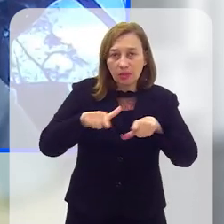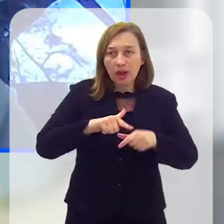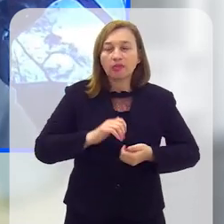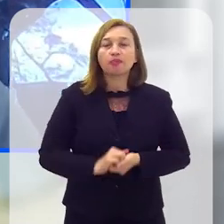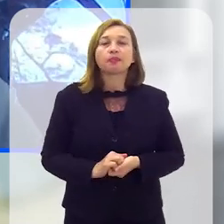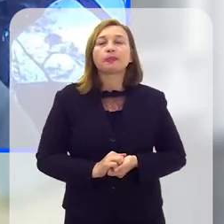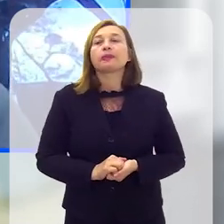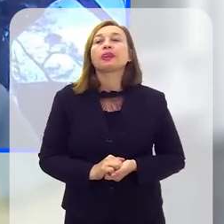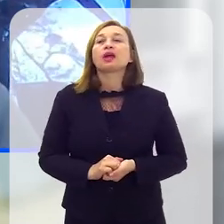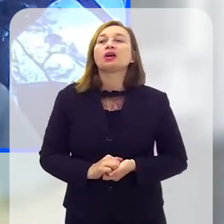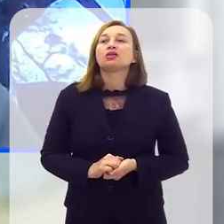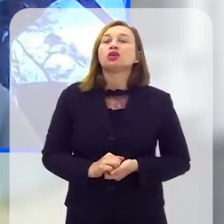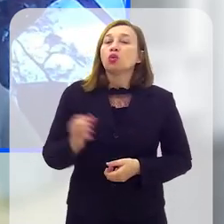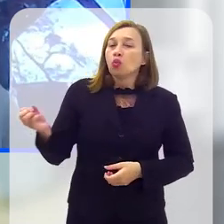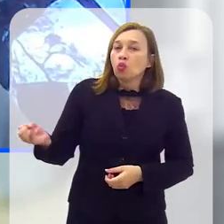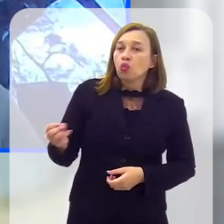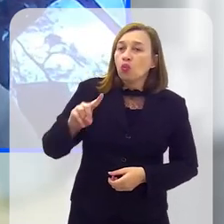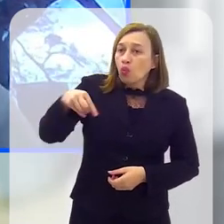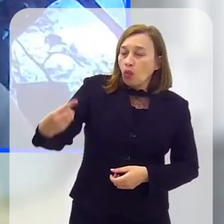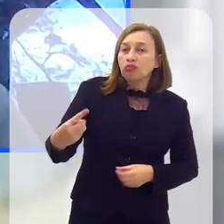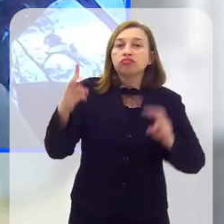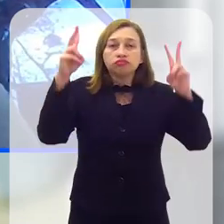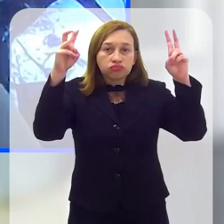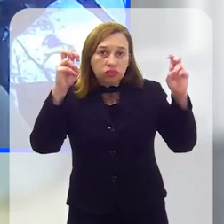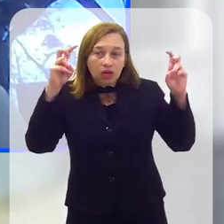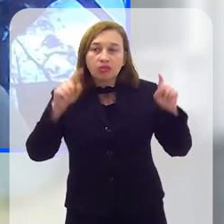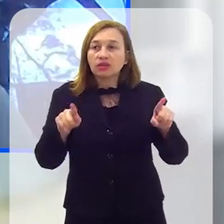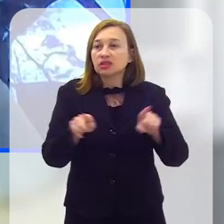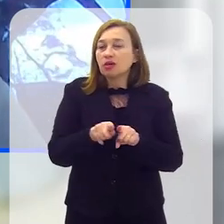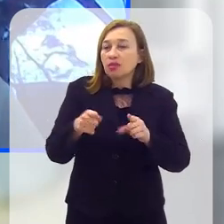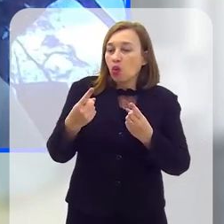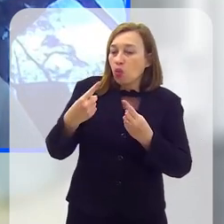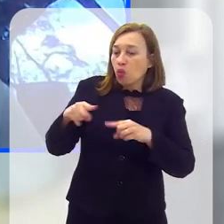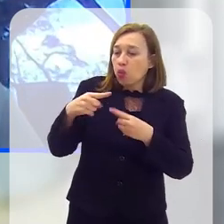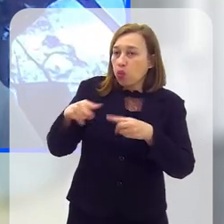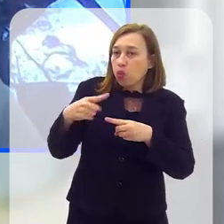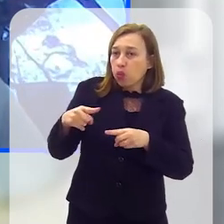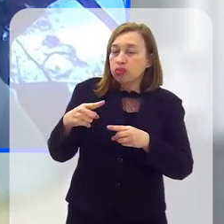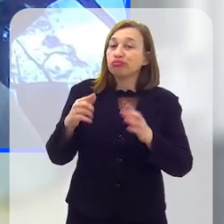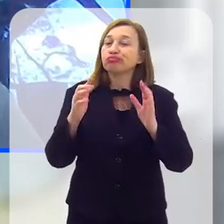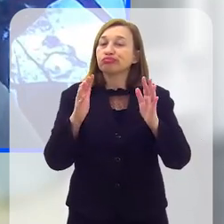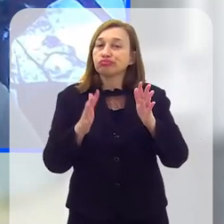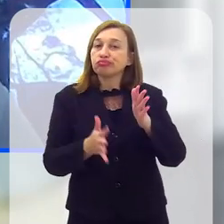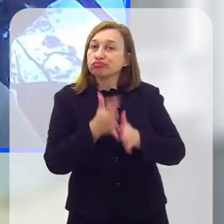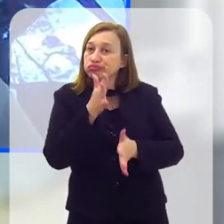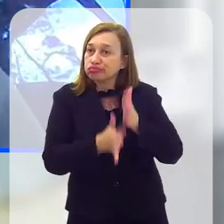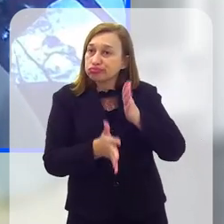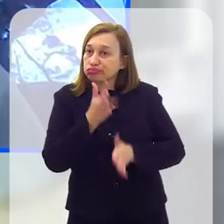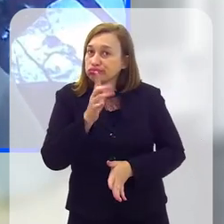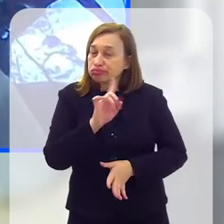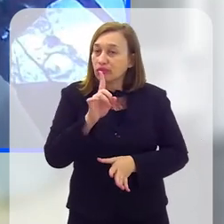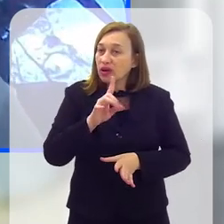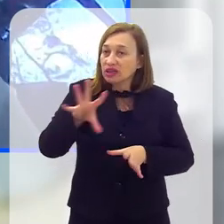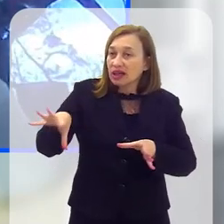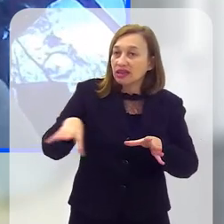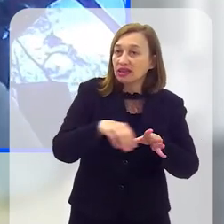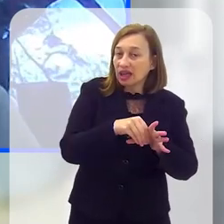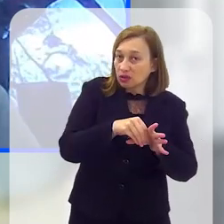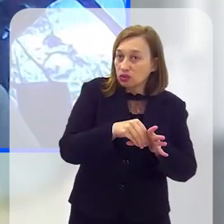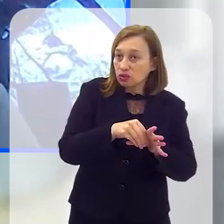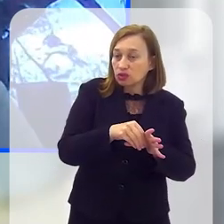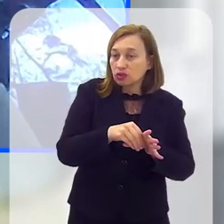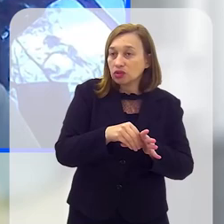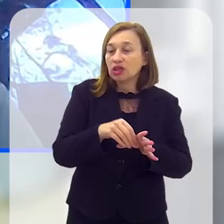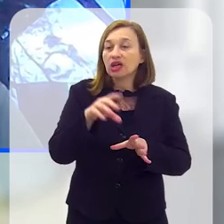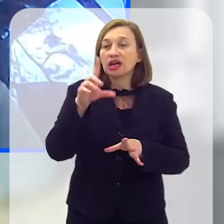operação. E dessa vez a gente trouxe um outro tema, também um tema provocador, um tema complexo, porque não é o que está na literatura,